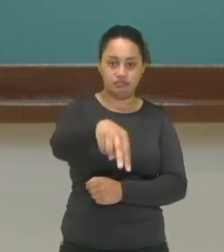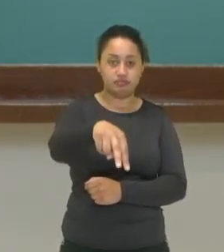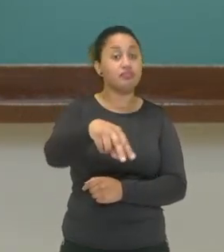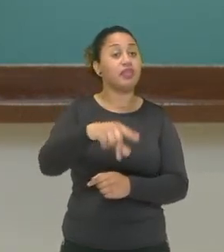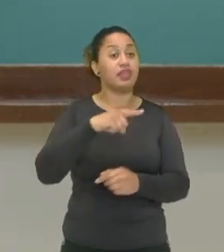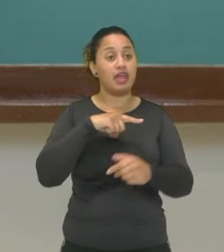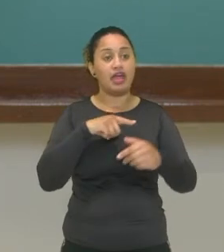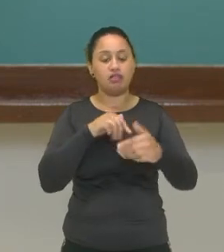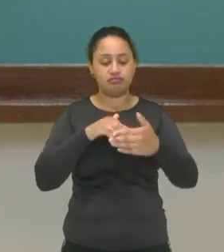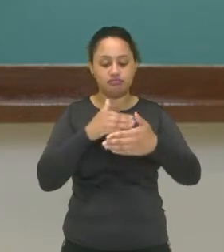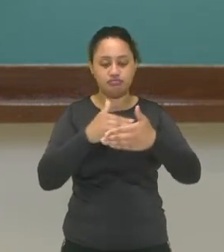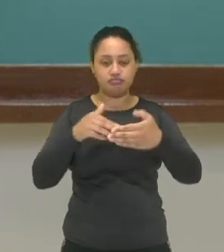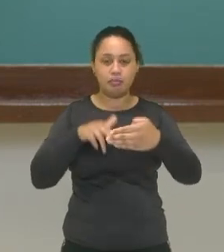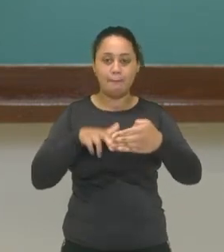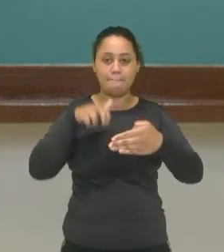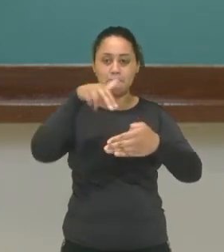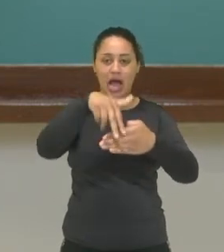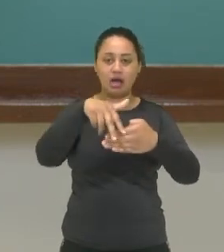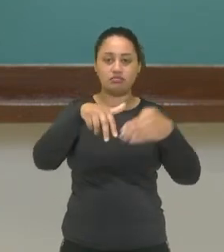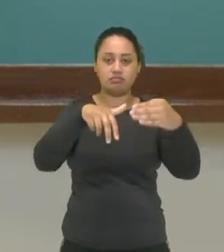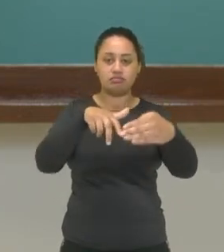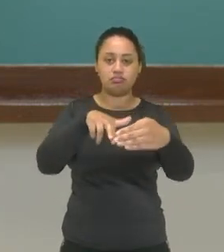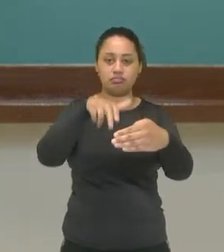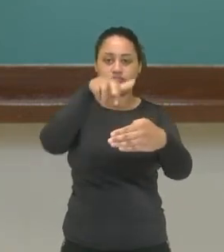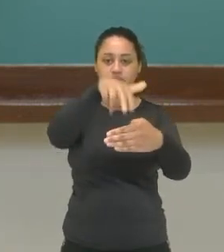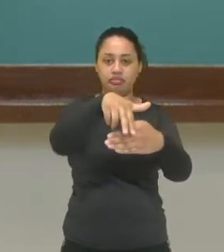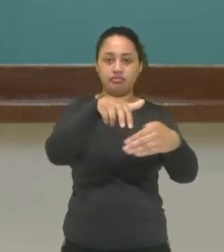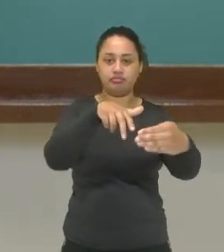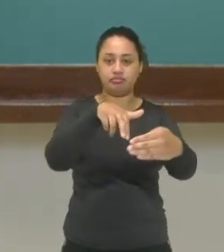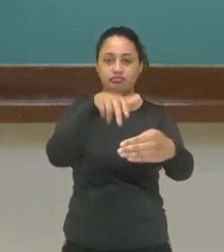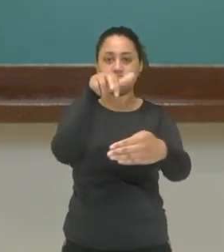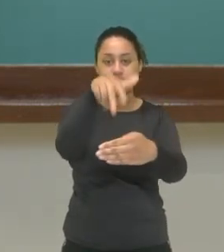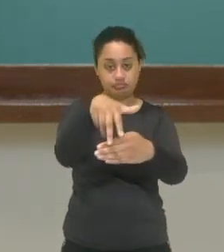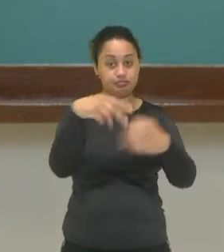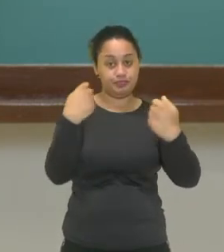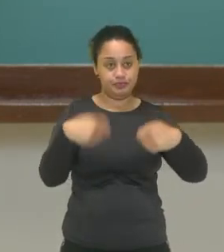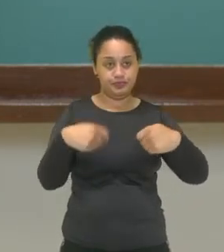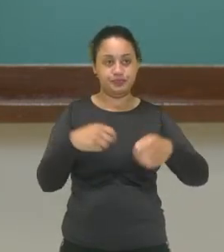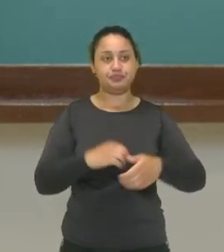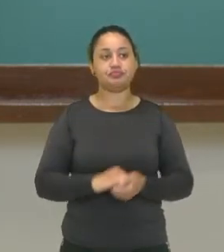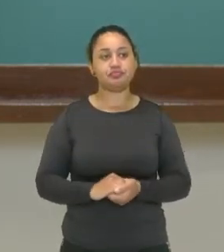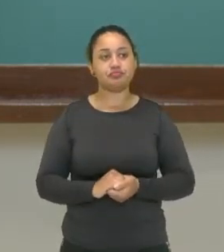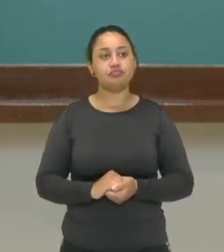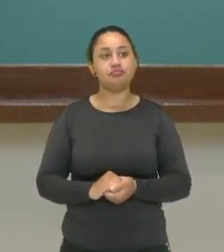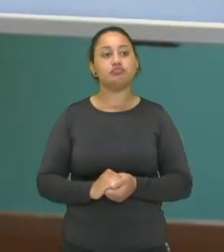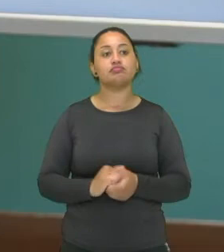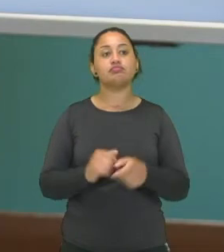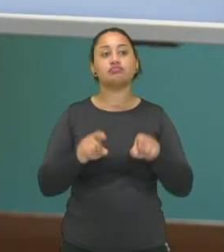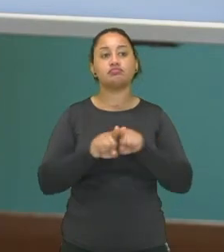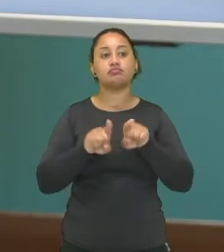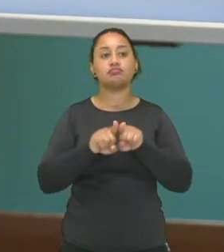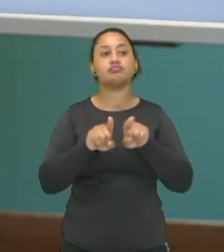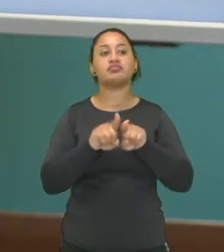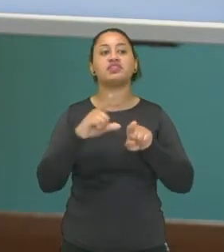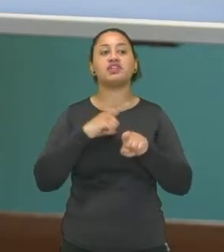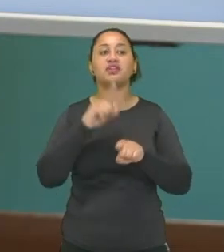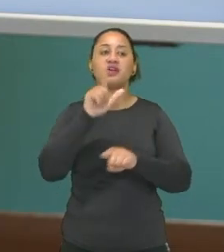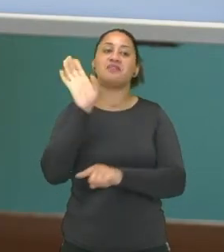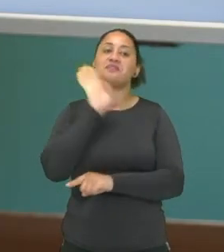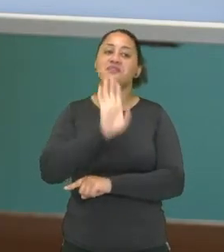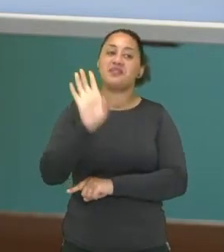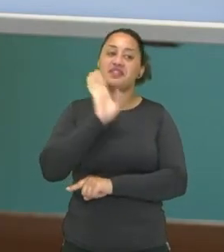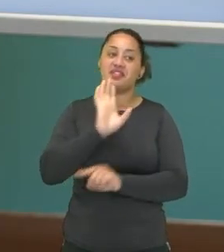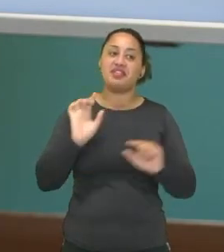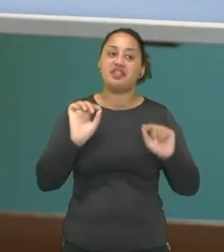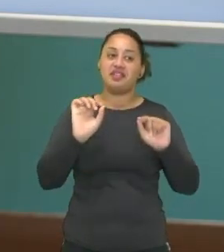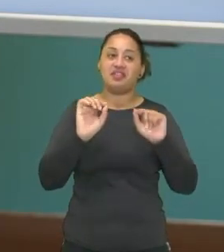essas barreiras, saltar por cima dessas barreiras, ok? Daí a gente tem uma prova muito bacana que é